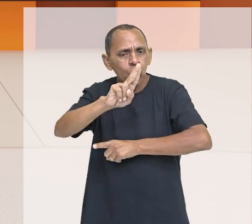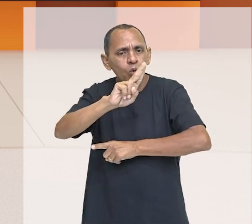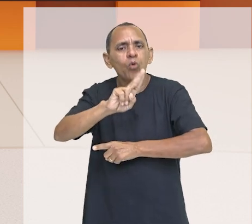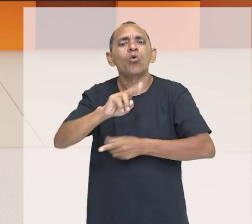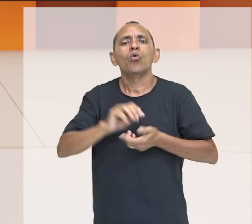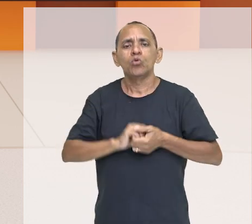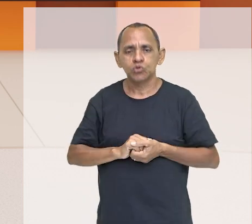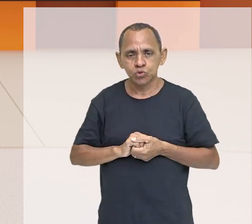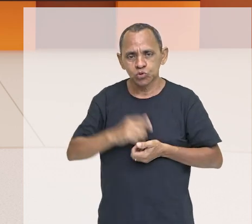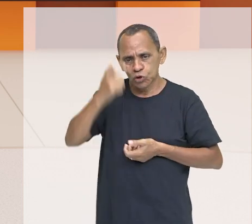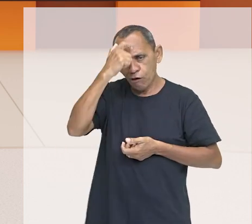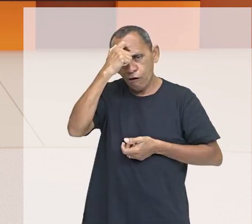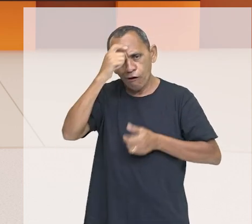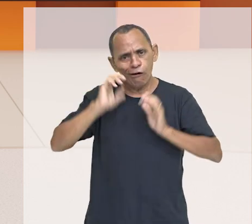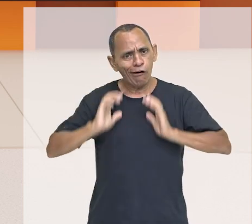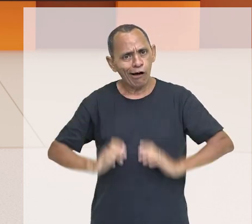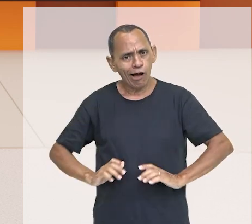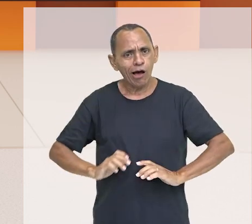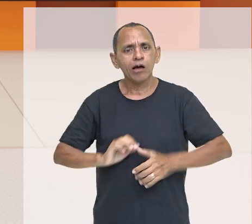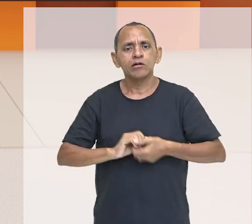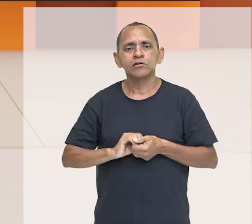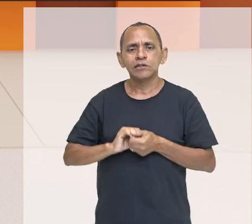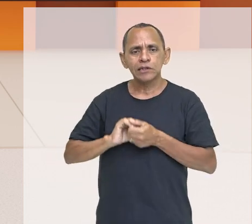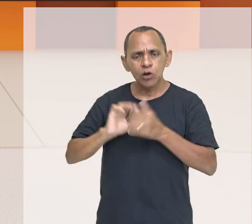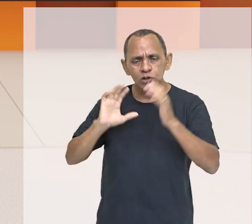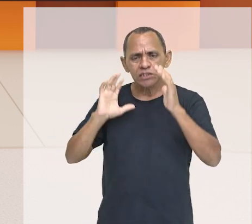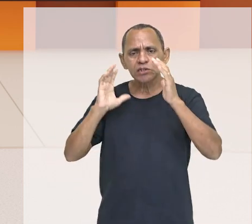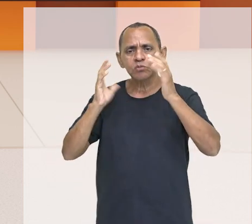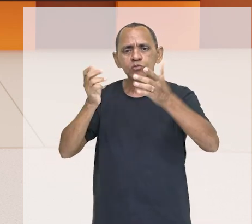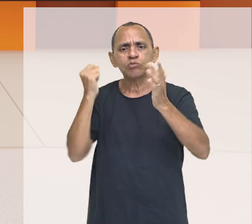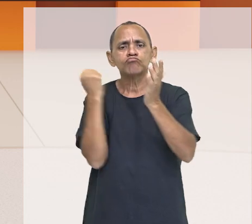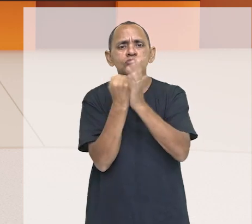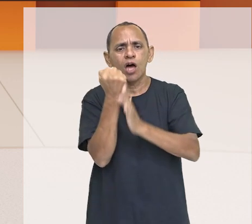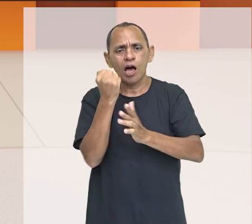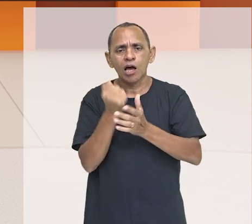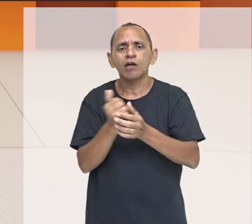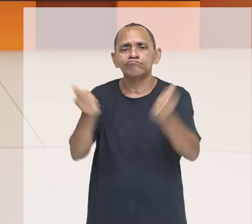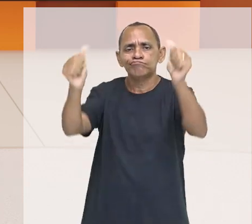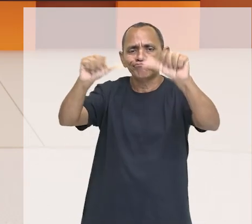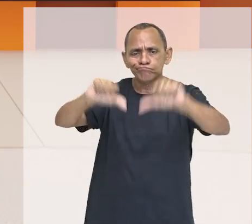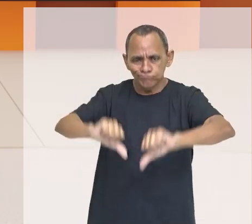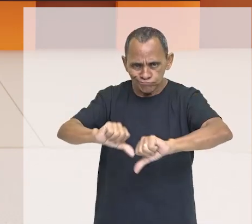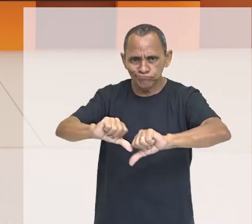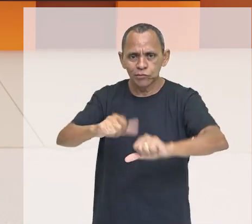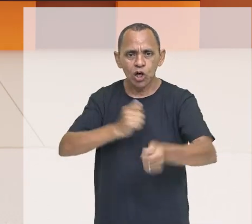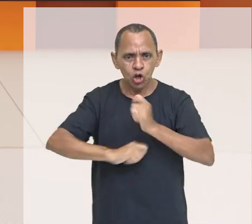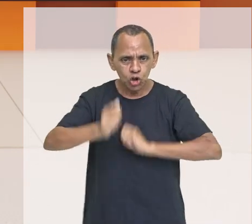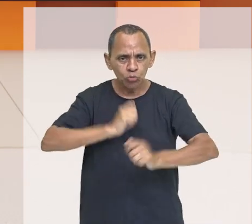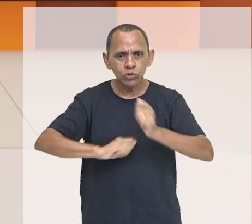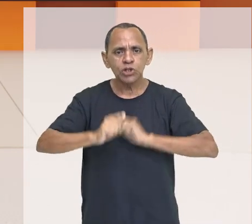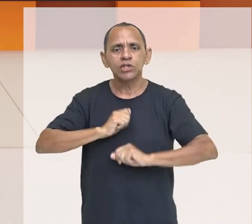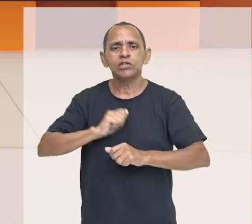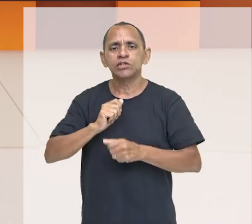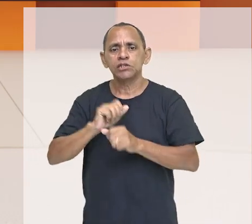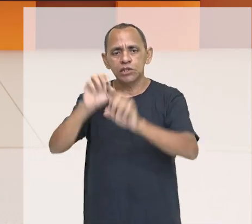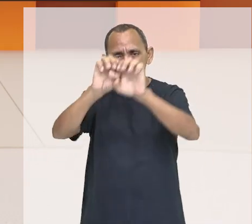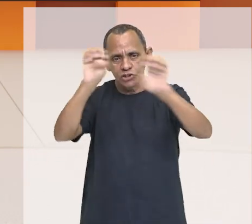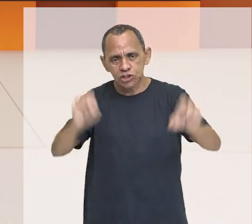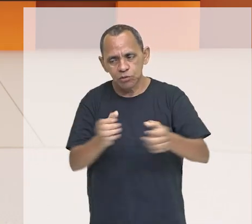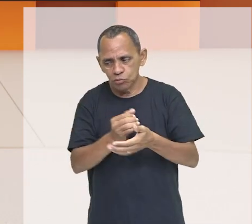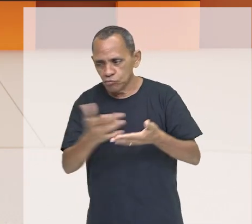cidadãos, evento que marca seu enfraquecimento, crises econômicas sistêmicas de